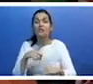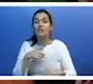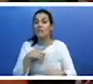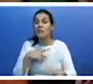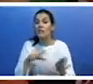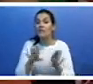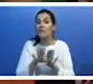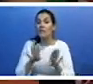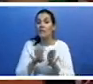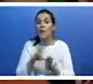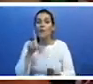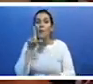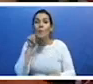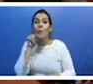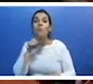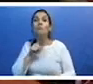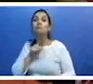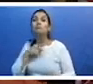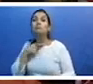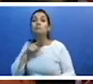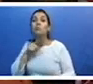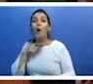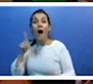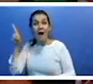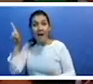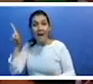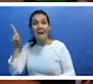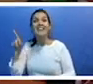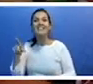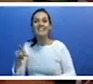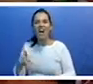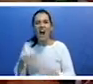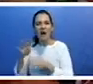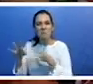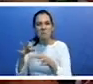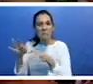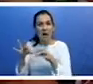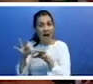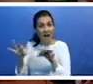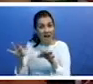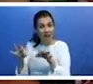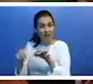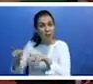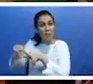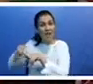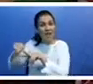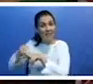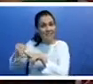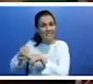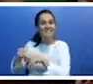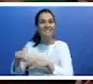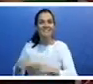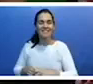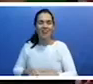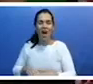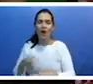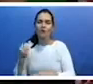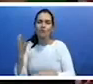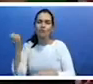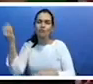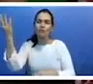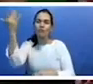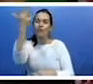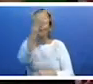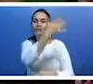época também, crianças, do pombo correio, ó, onde as pessoas escreviam a mensagem e amarravam na patinha